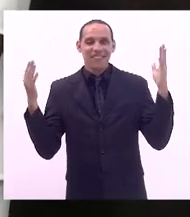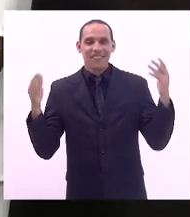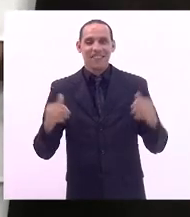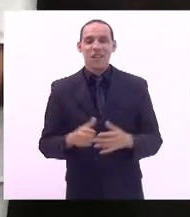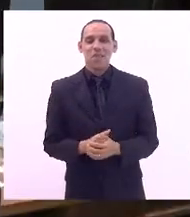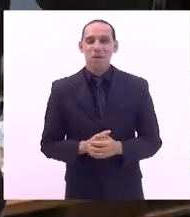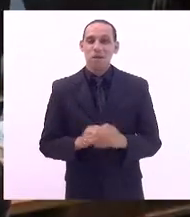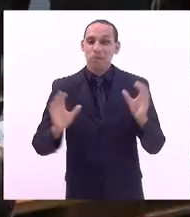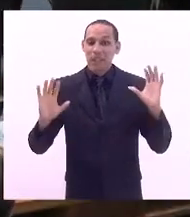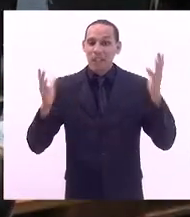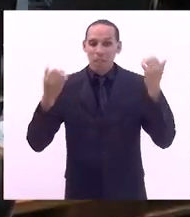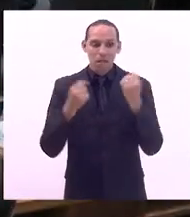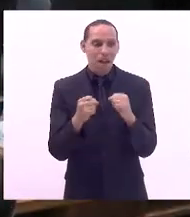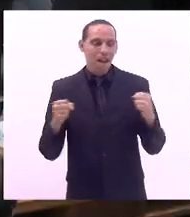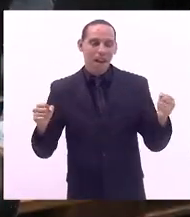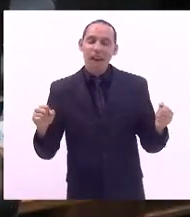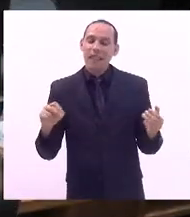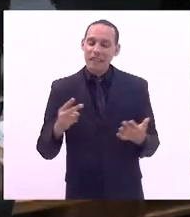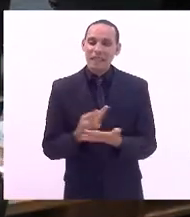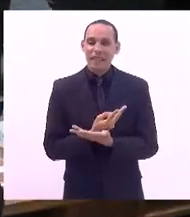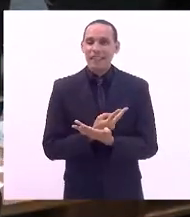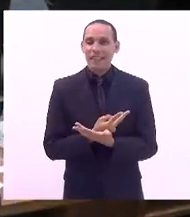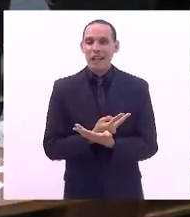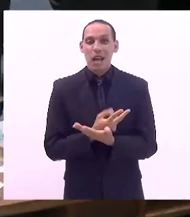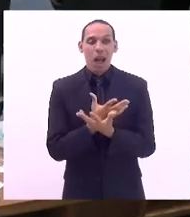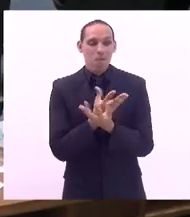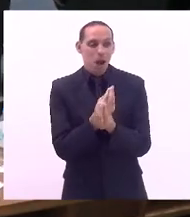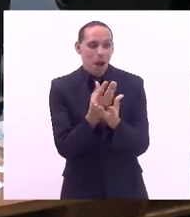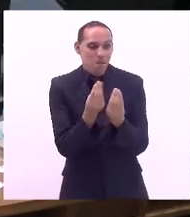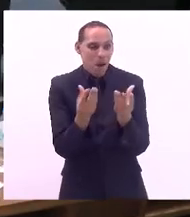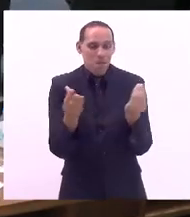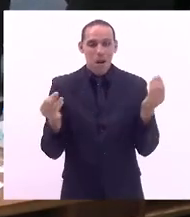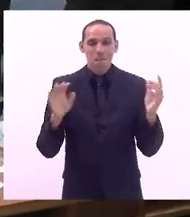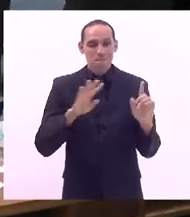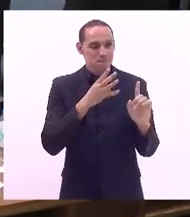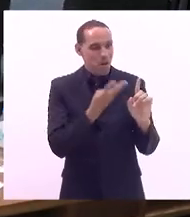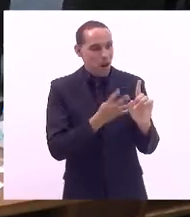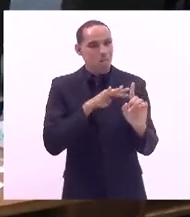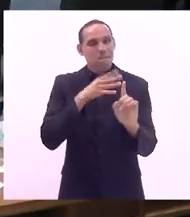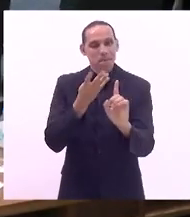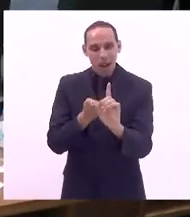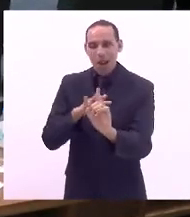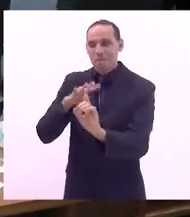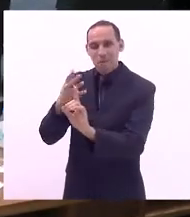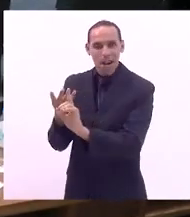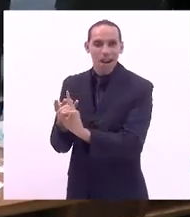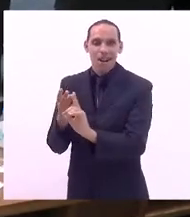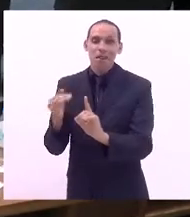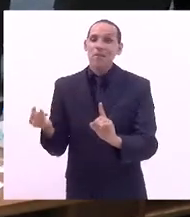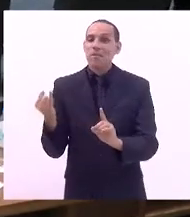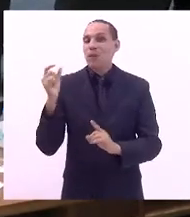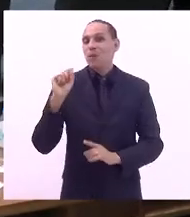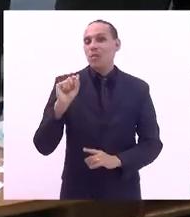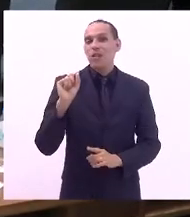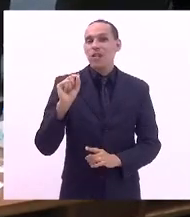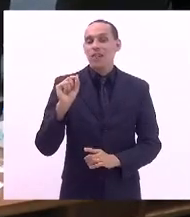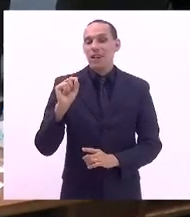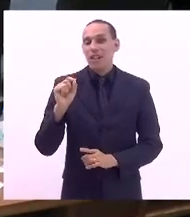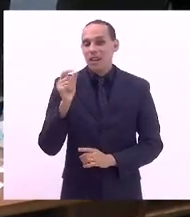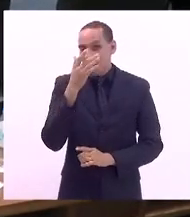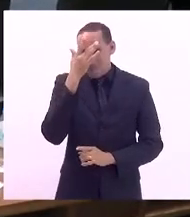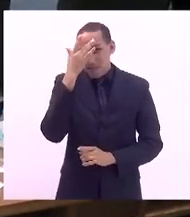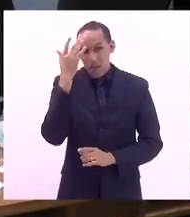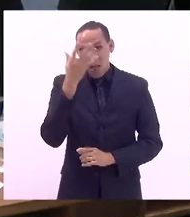em eventos grandes é assim mesmo né muita muita gente homenageada mais importante é que ninguém está